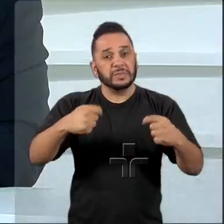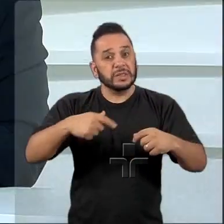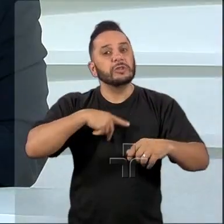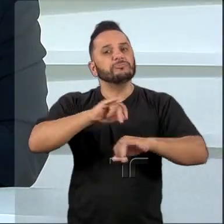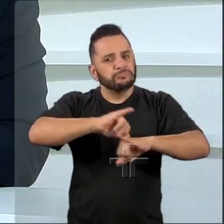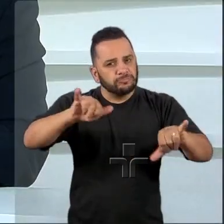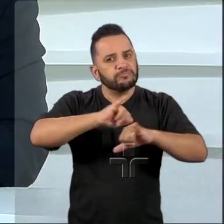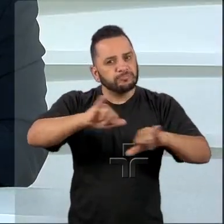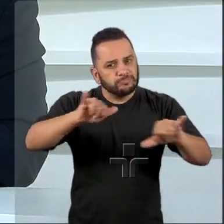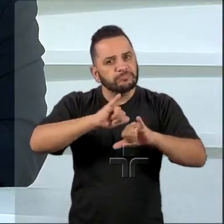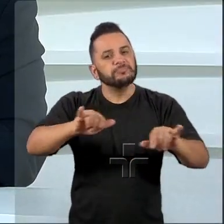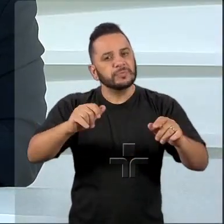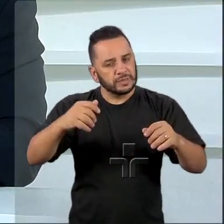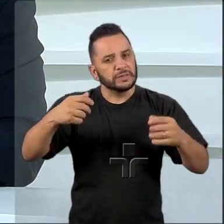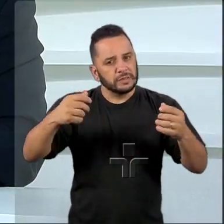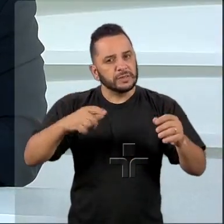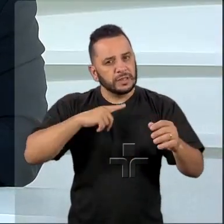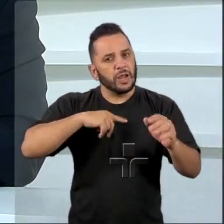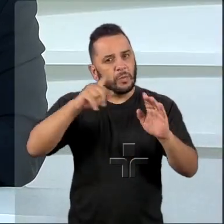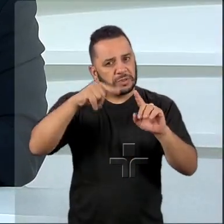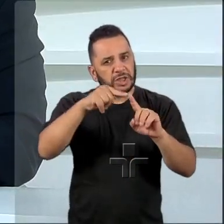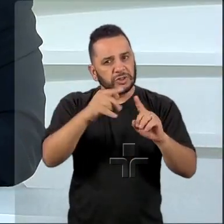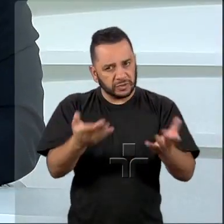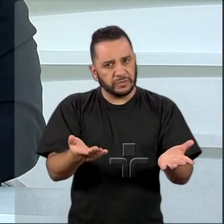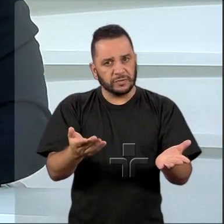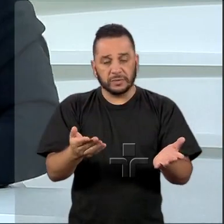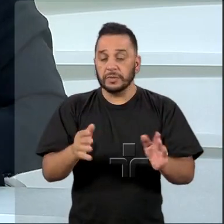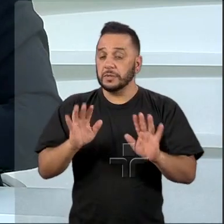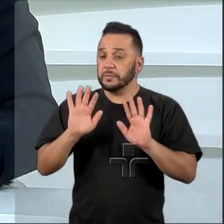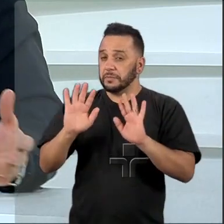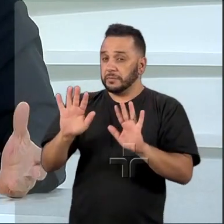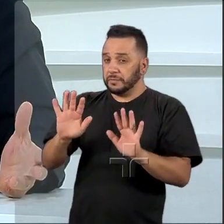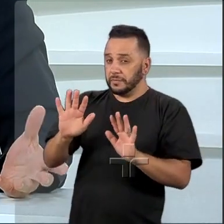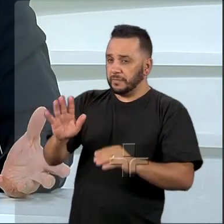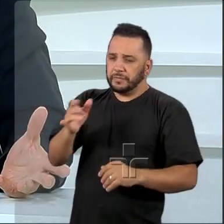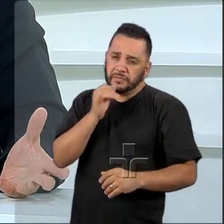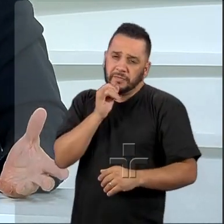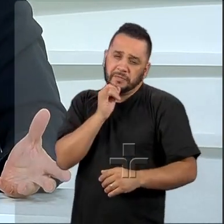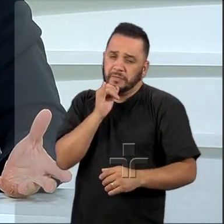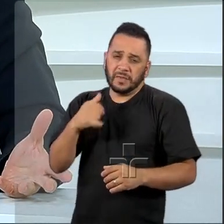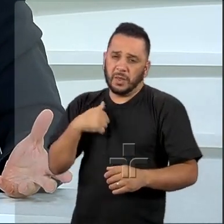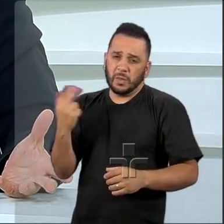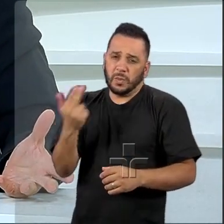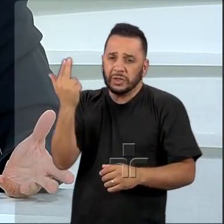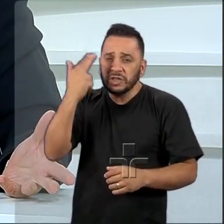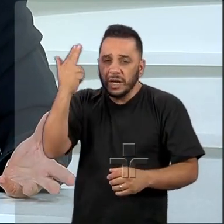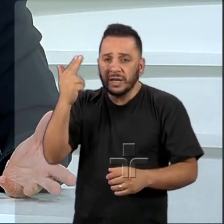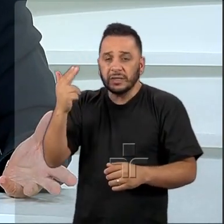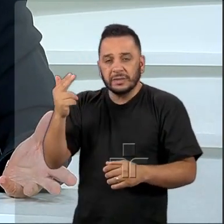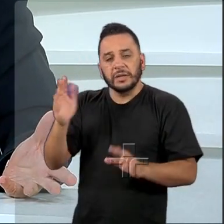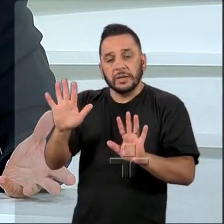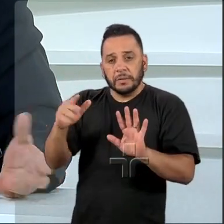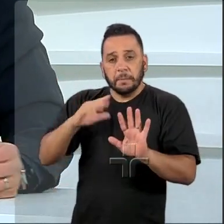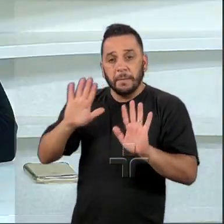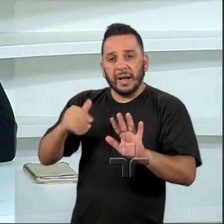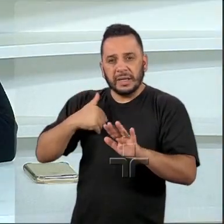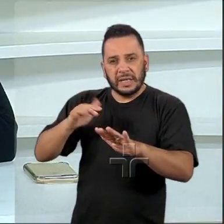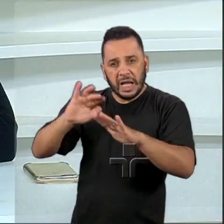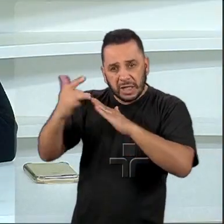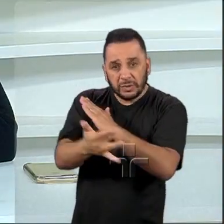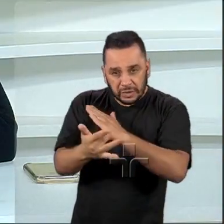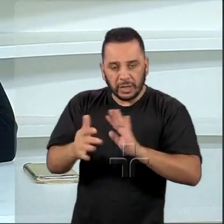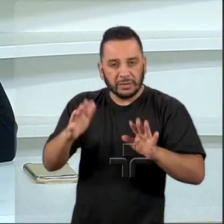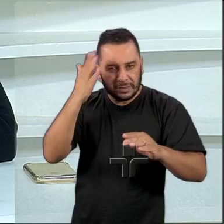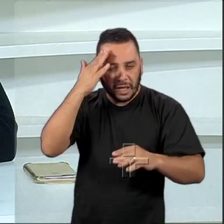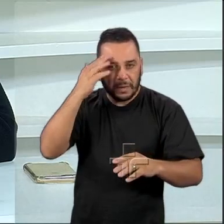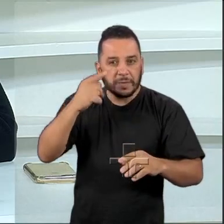você multiplica 0 por 1 milhão, é 0. Né? Então não adianta realmente chegar ali um... Porque a rede social do